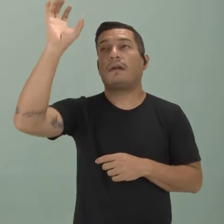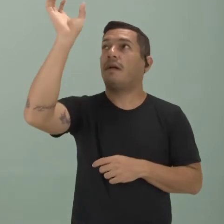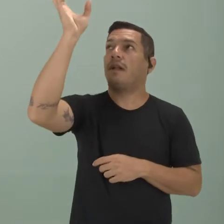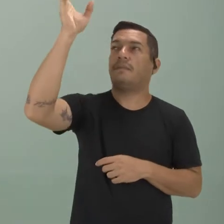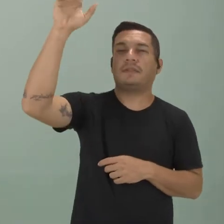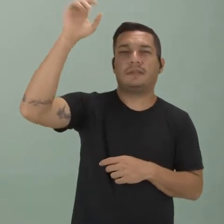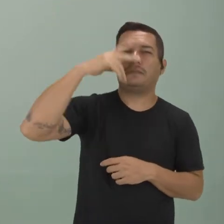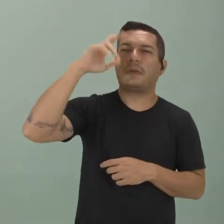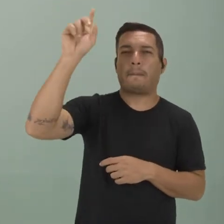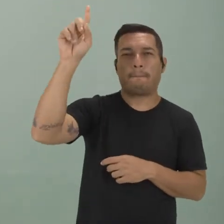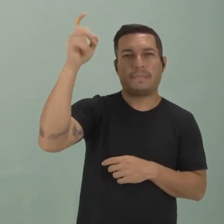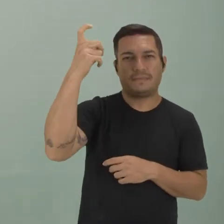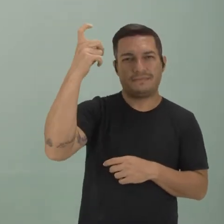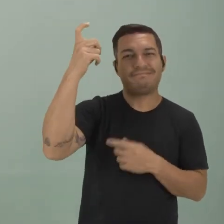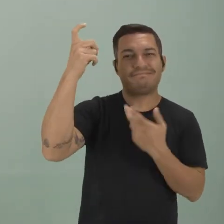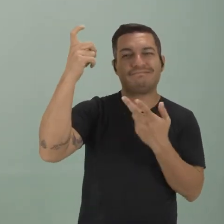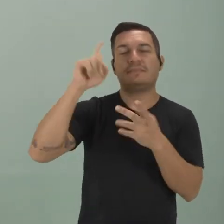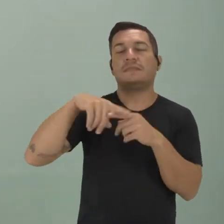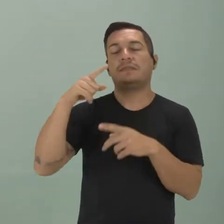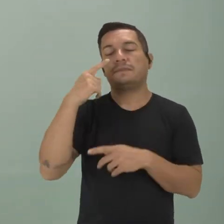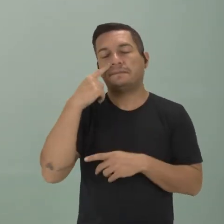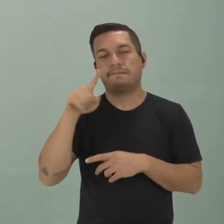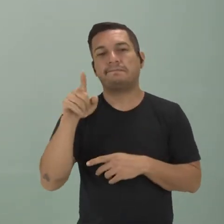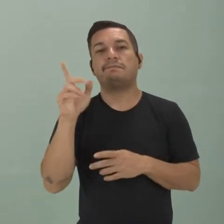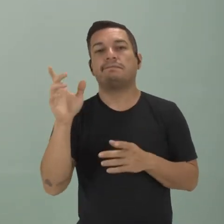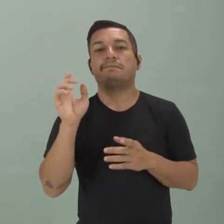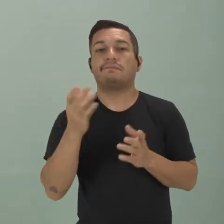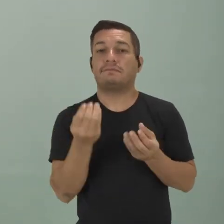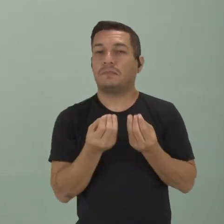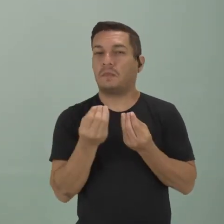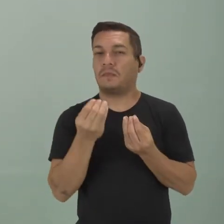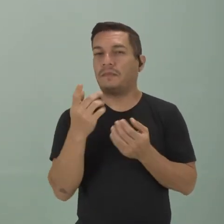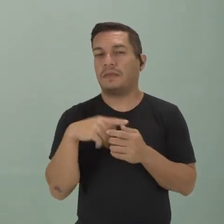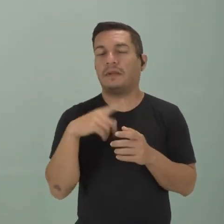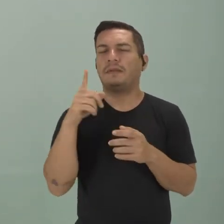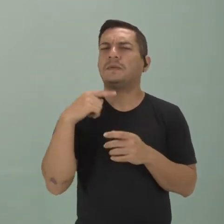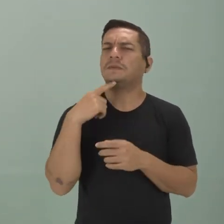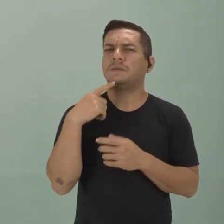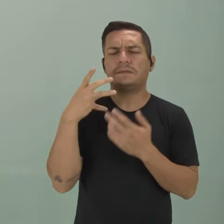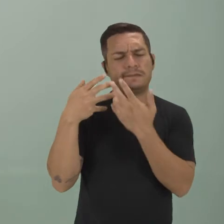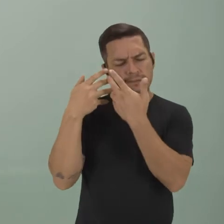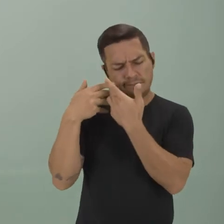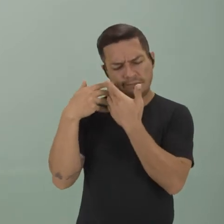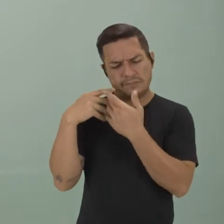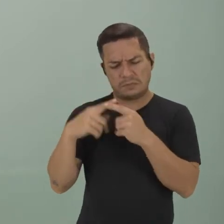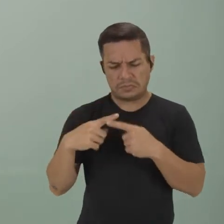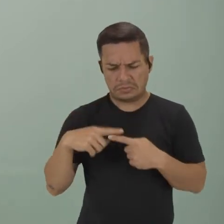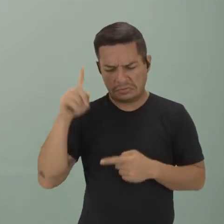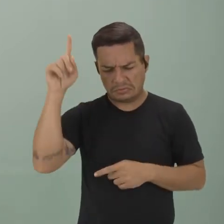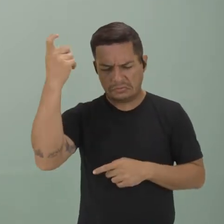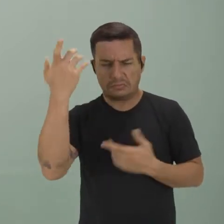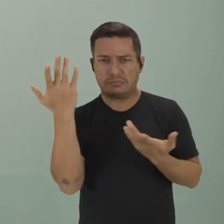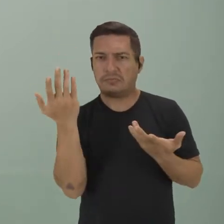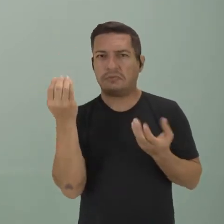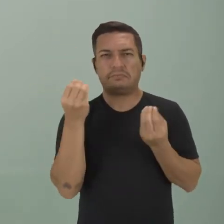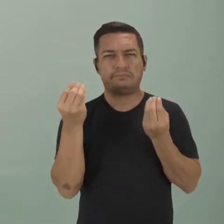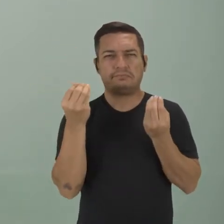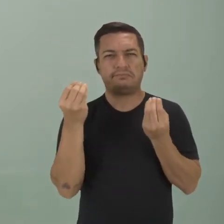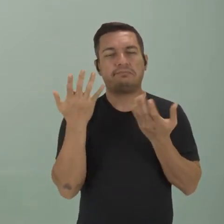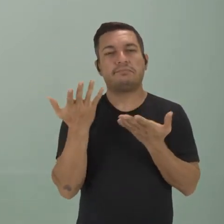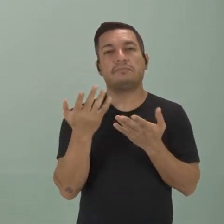lâmpada estava queimada, você fez uma observação. Depois você fez uma pergunta, por que essa lâmpada